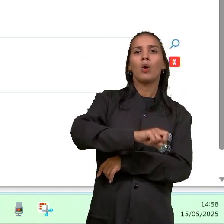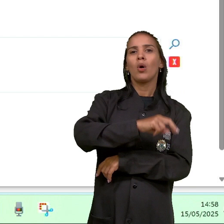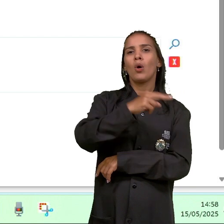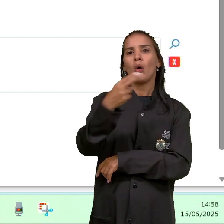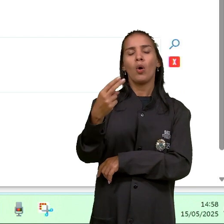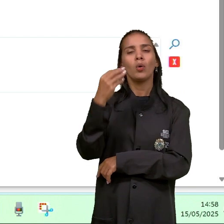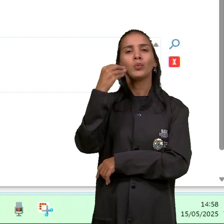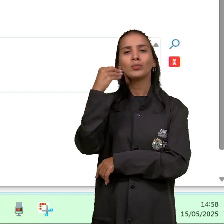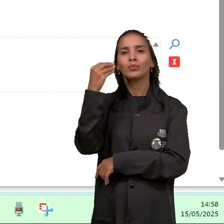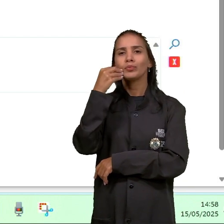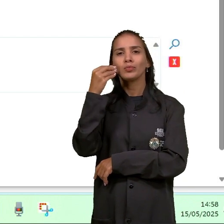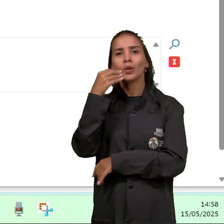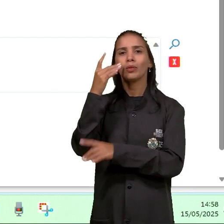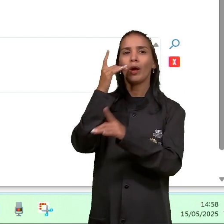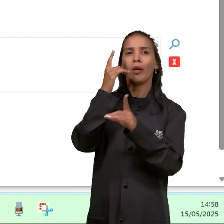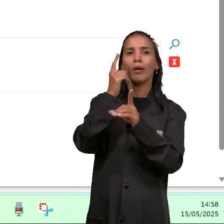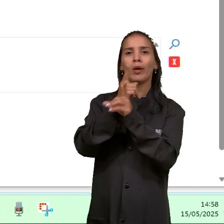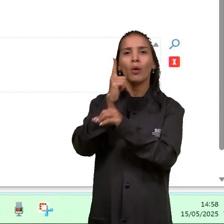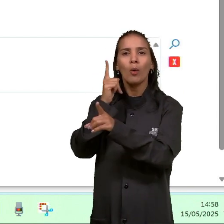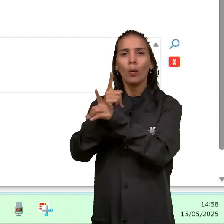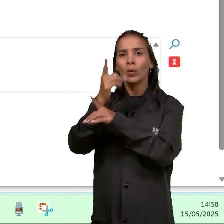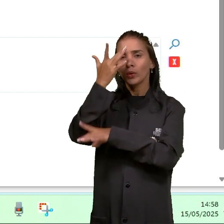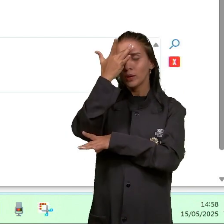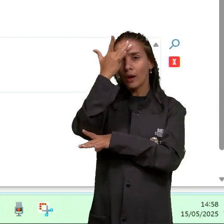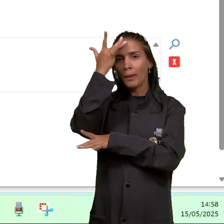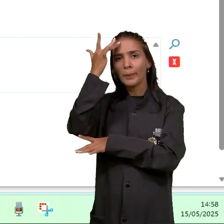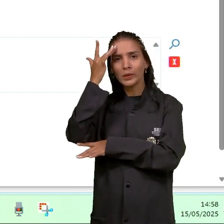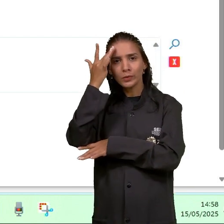aqui, por exemplo, você não encontrar,